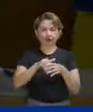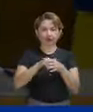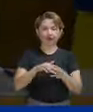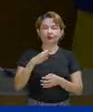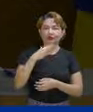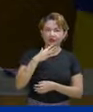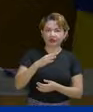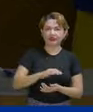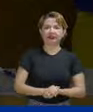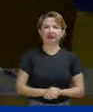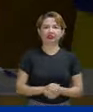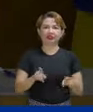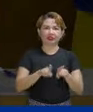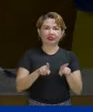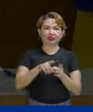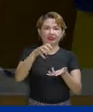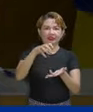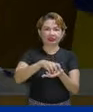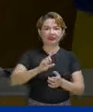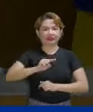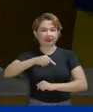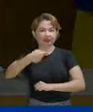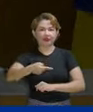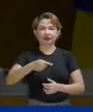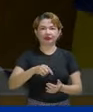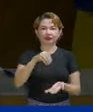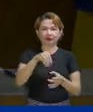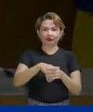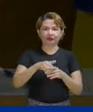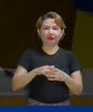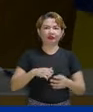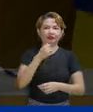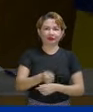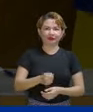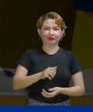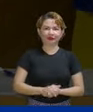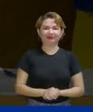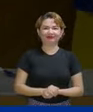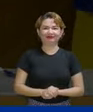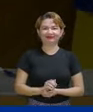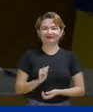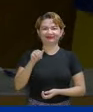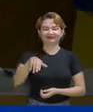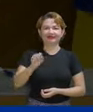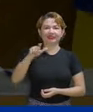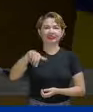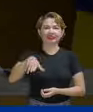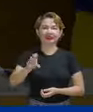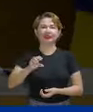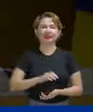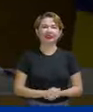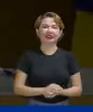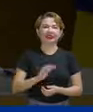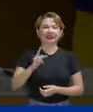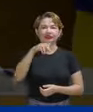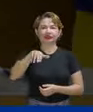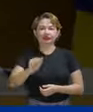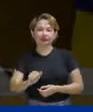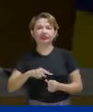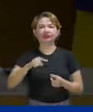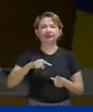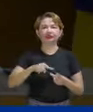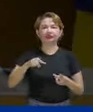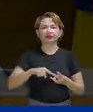de declaração e, no mérito, após os votos dos juízes Anselmo Gonçalves, relator, Tina Souza e